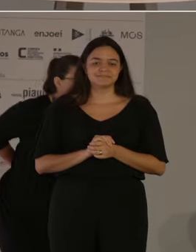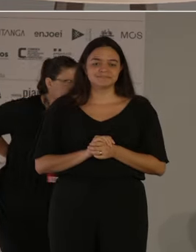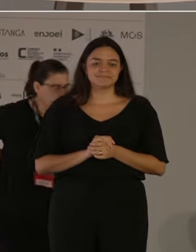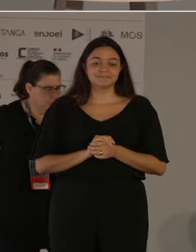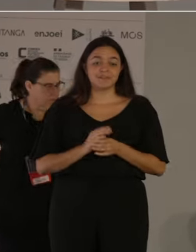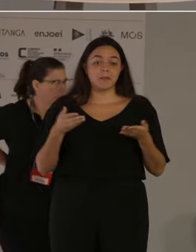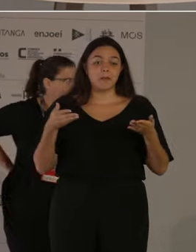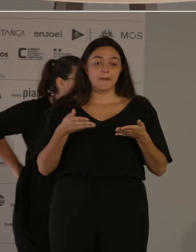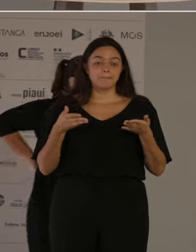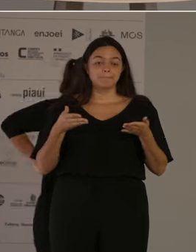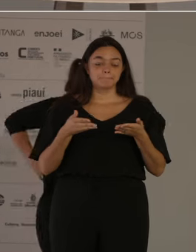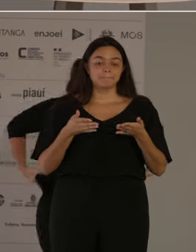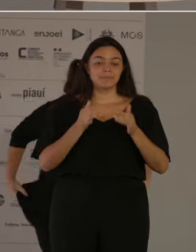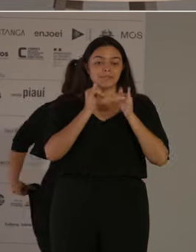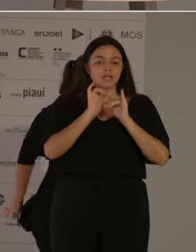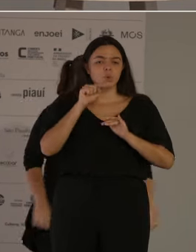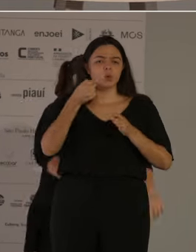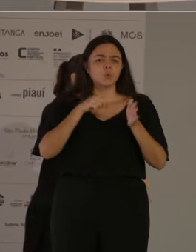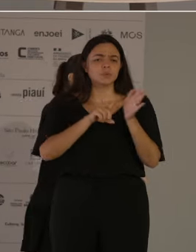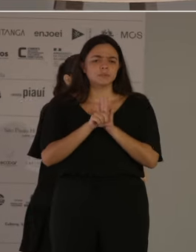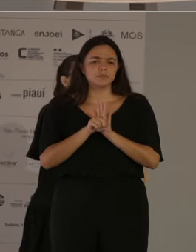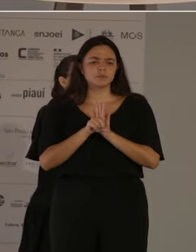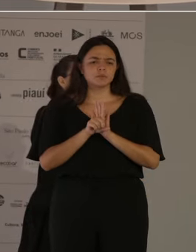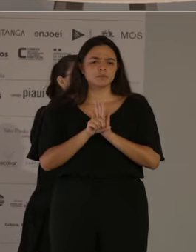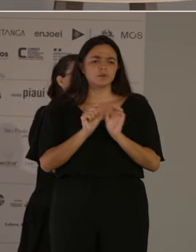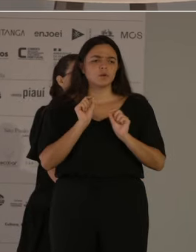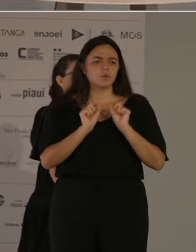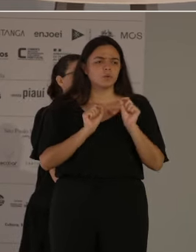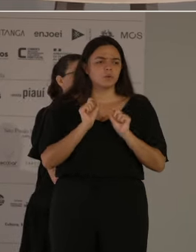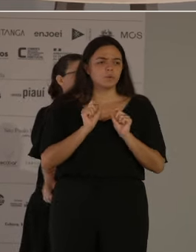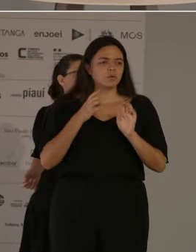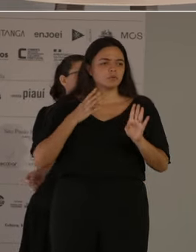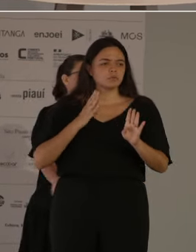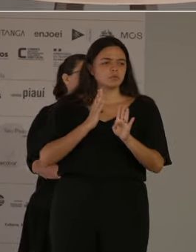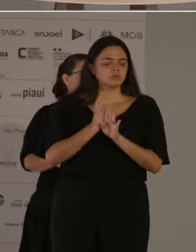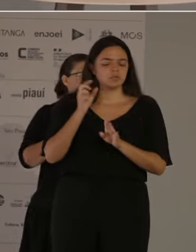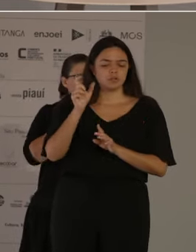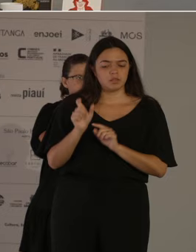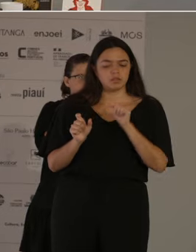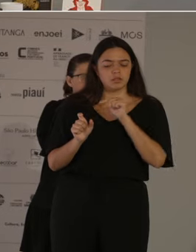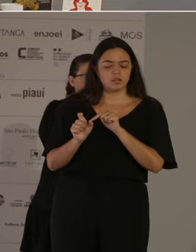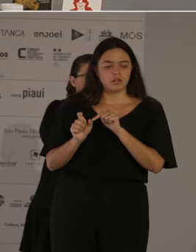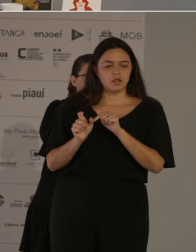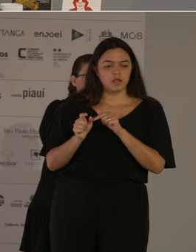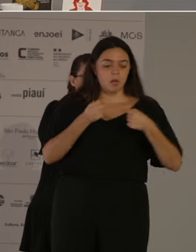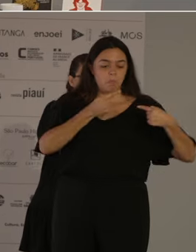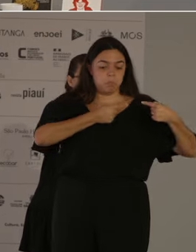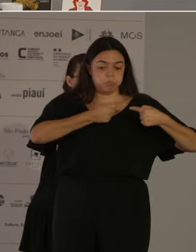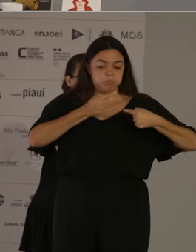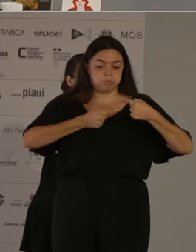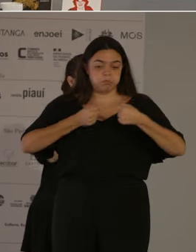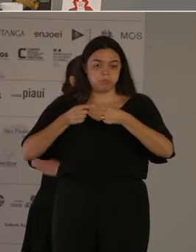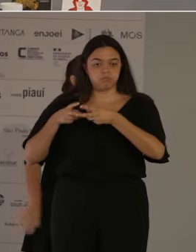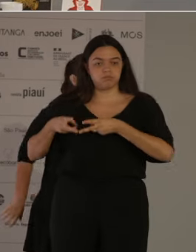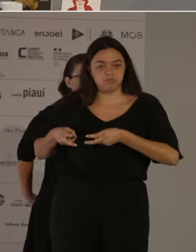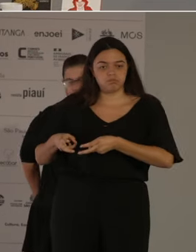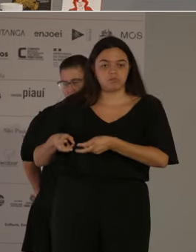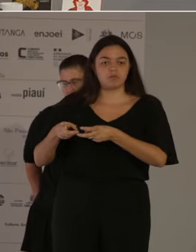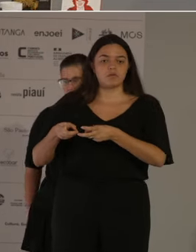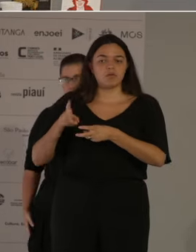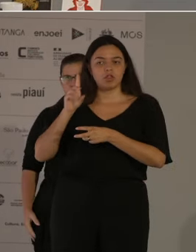qual era a segunda parte da pergunta? Quais foram os achados de NIED que aumentaram a discussão arqueológica sobre a datação